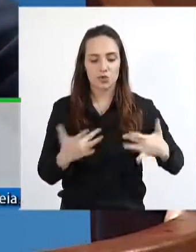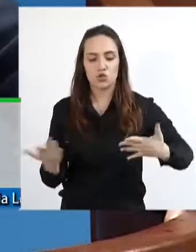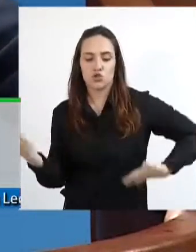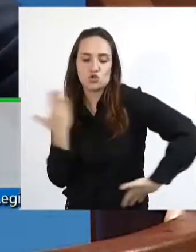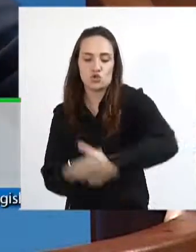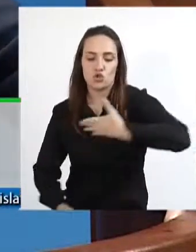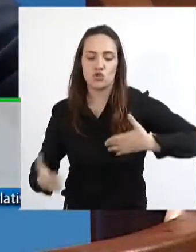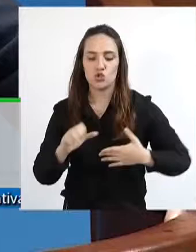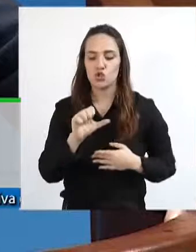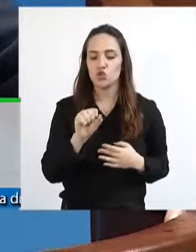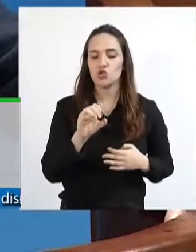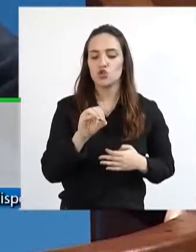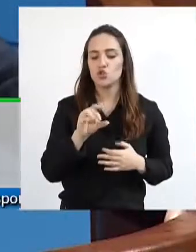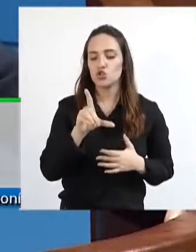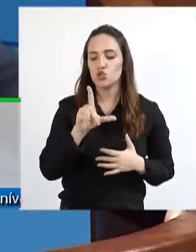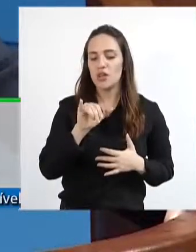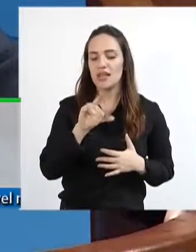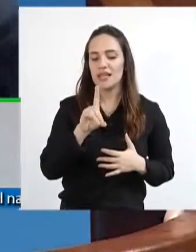hoje no Brasil.